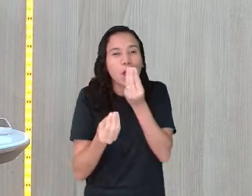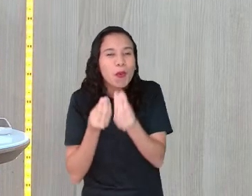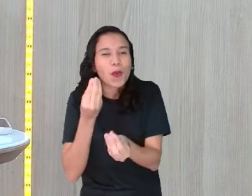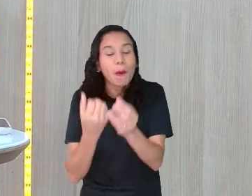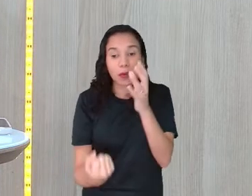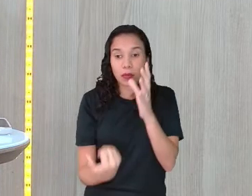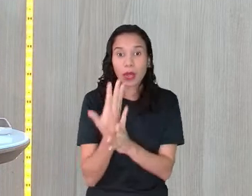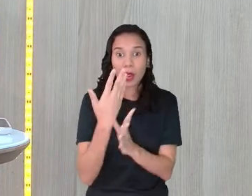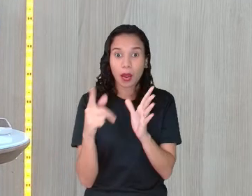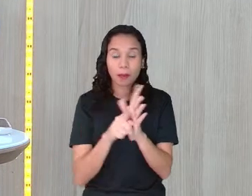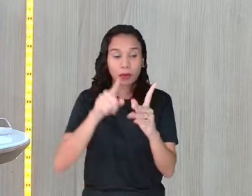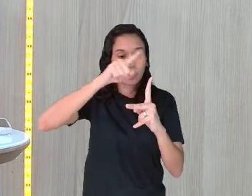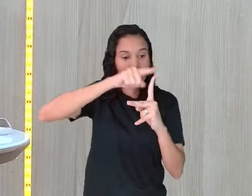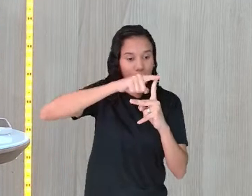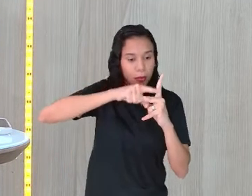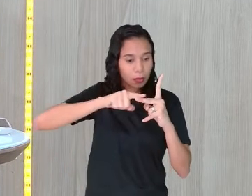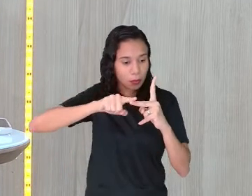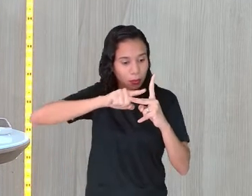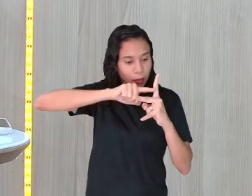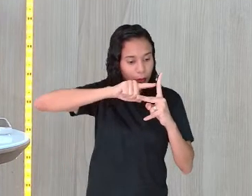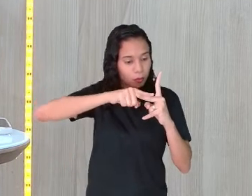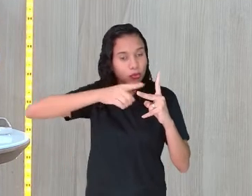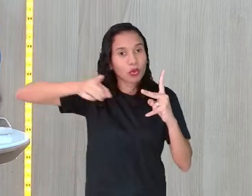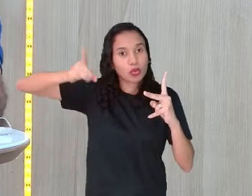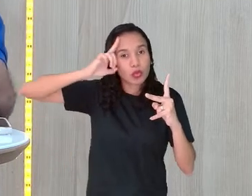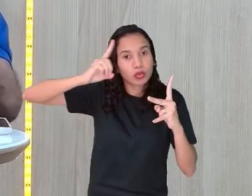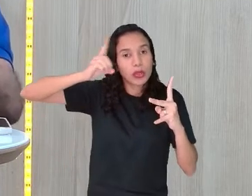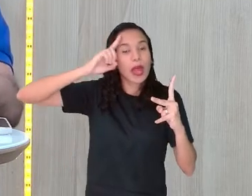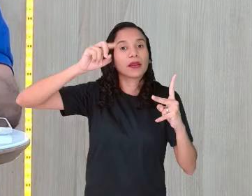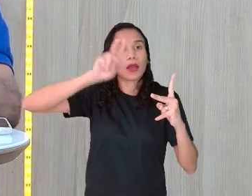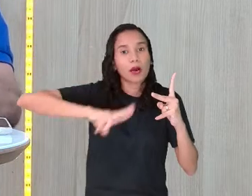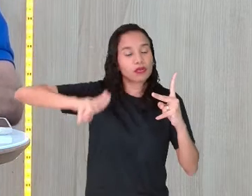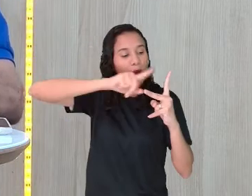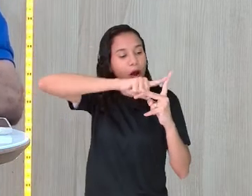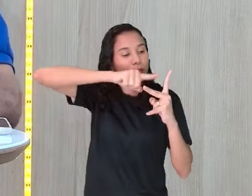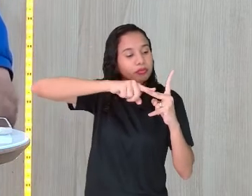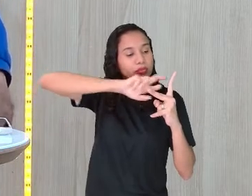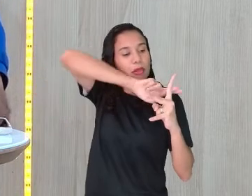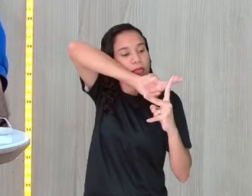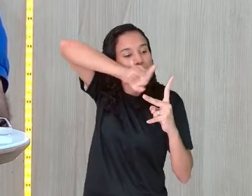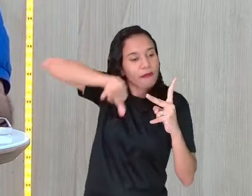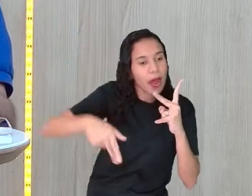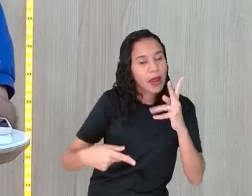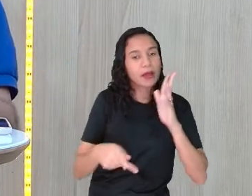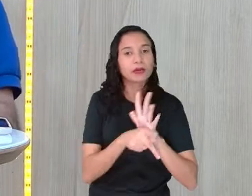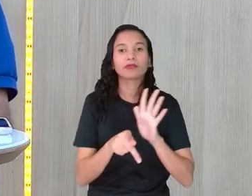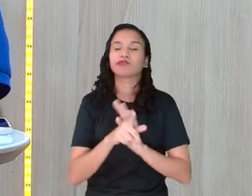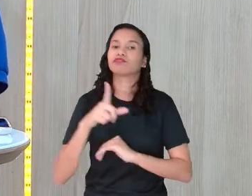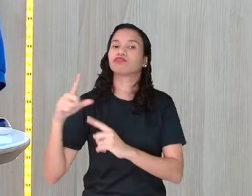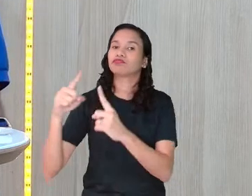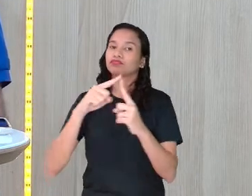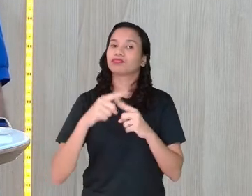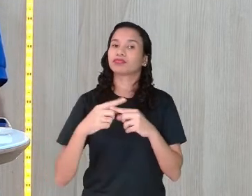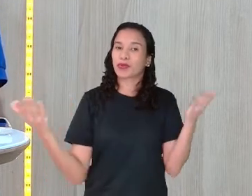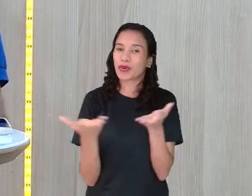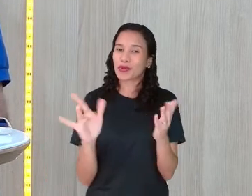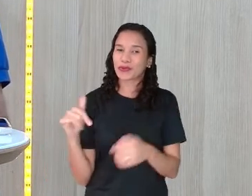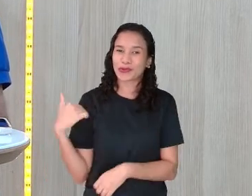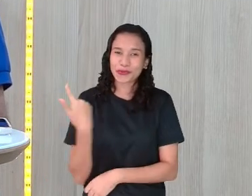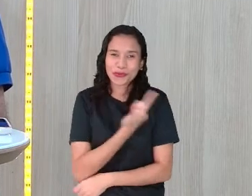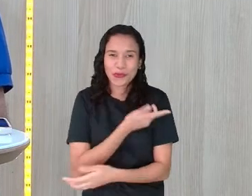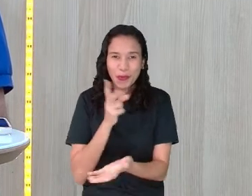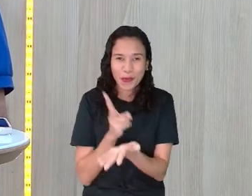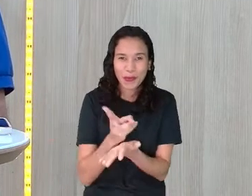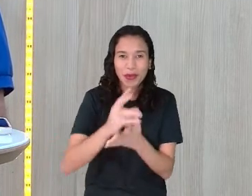formado os ângulos no dia a dia, no cotidiano, os ângulos agudos, obtusos, os ângulos retos, e hoje ele